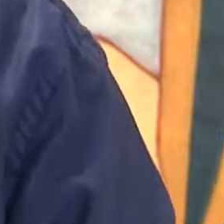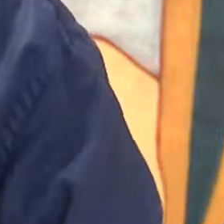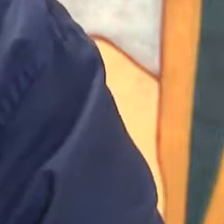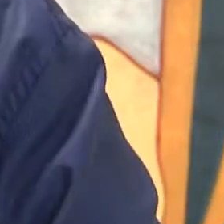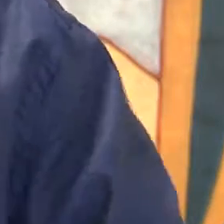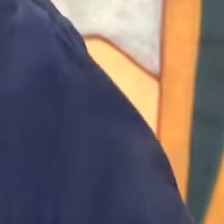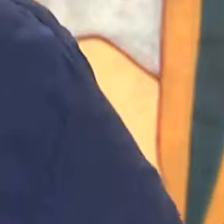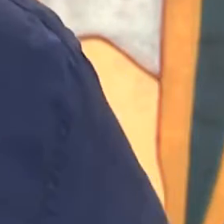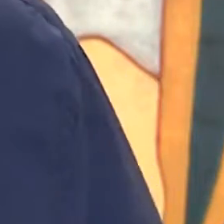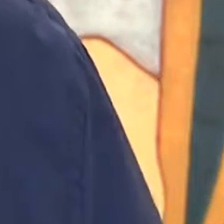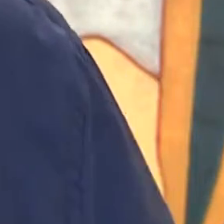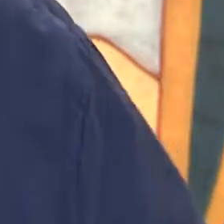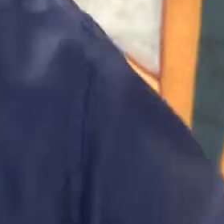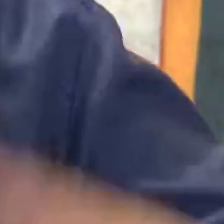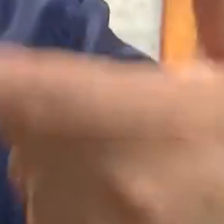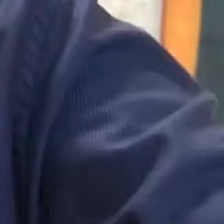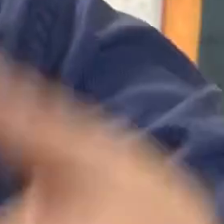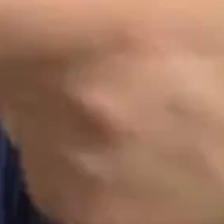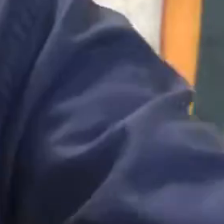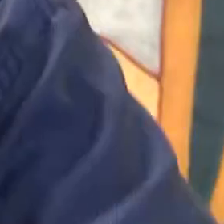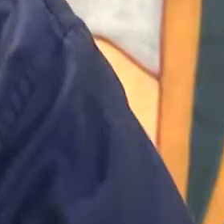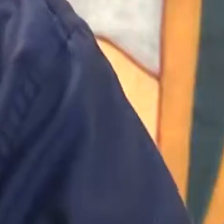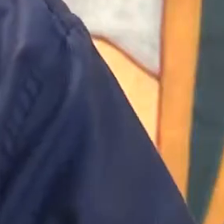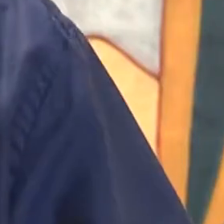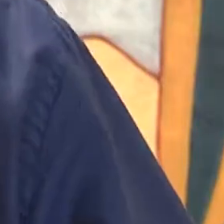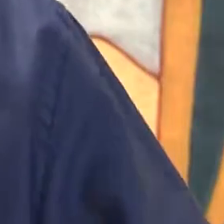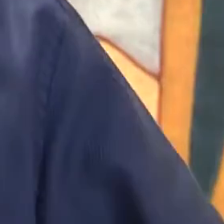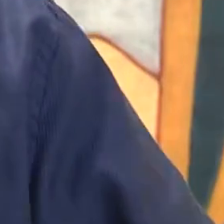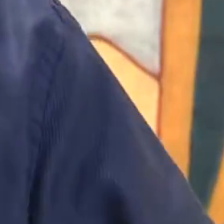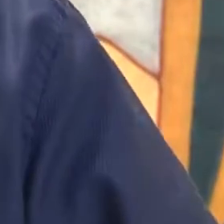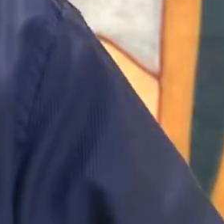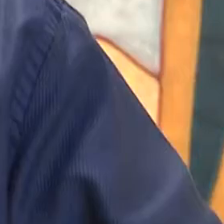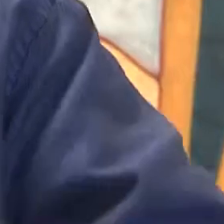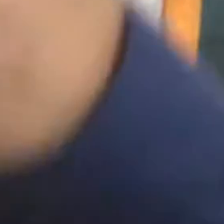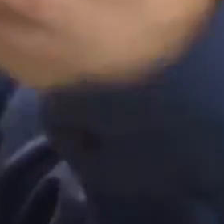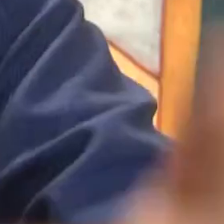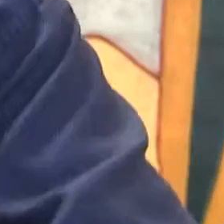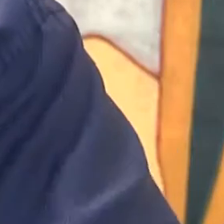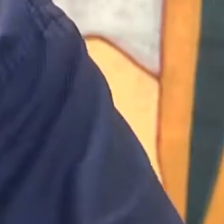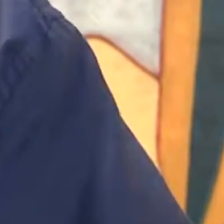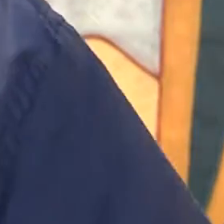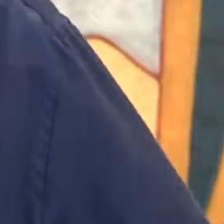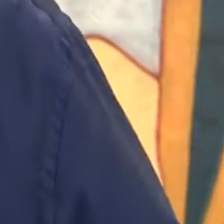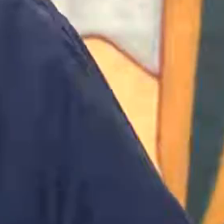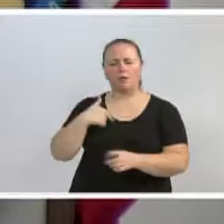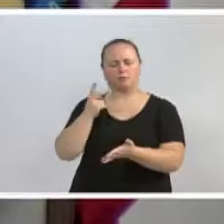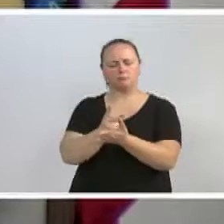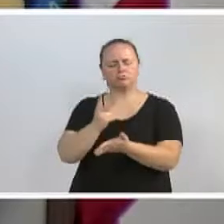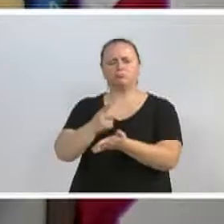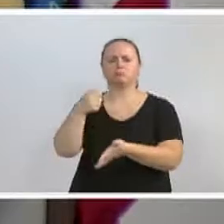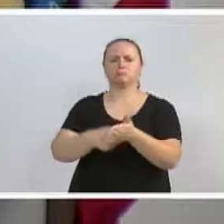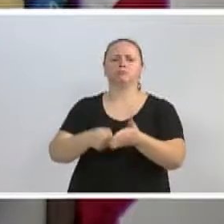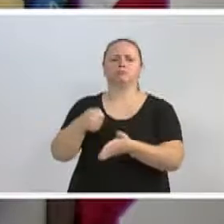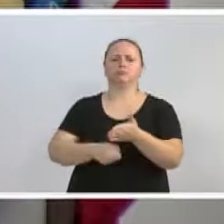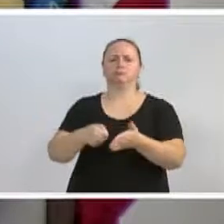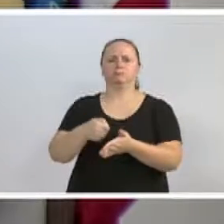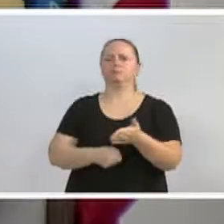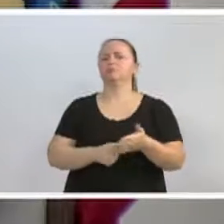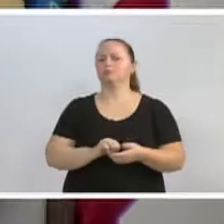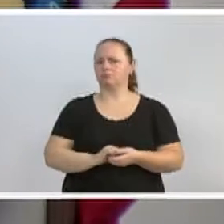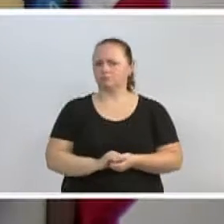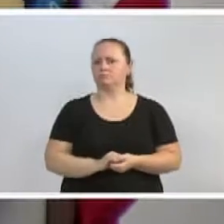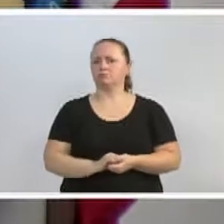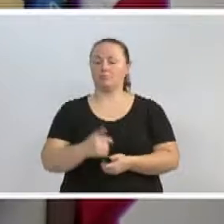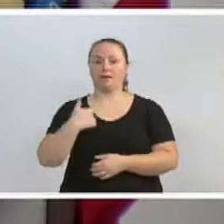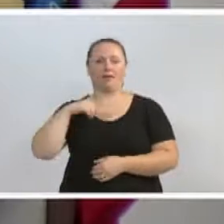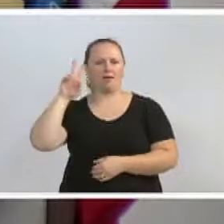permitir mais que isso aconteça nessa região e sim que seja aprovado como lei e que se acham que o show seja mantida a nossa região ou de mar becker falou da sua